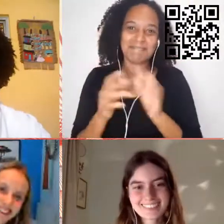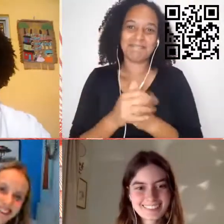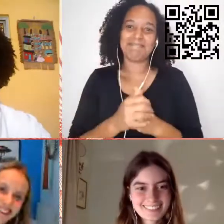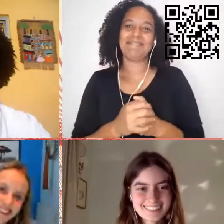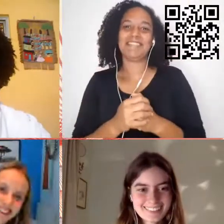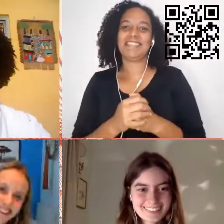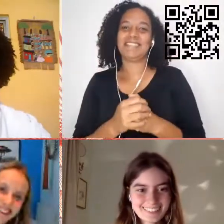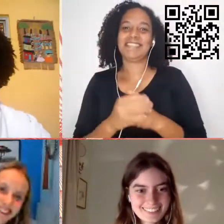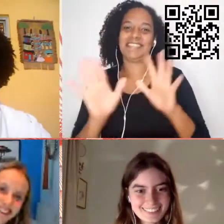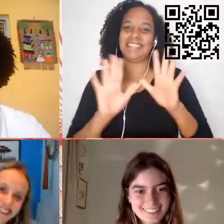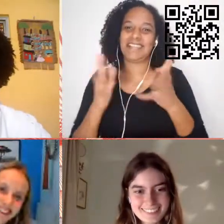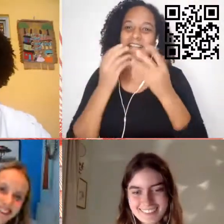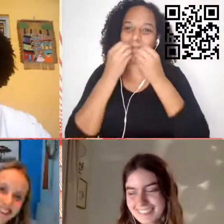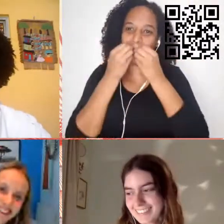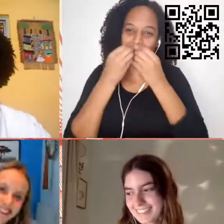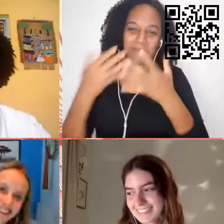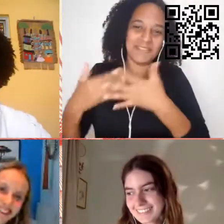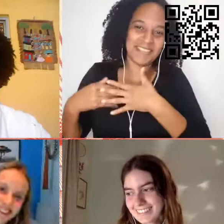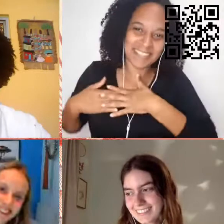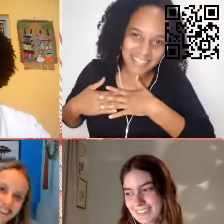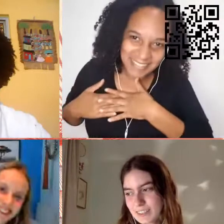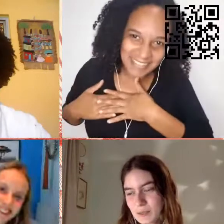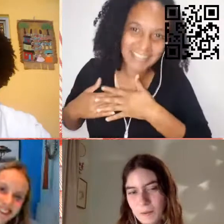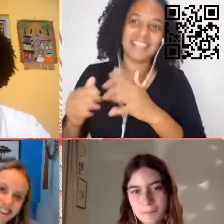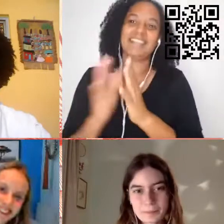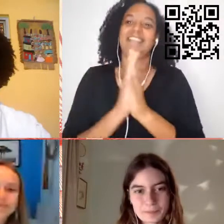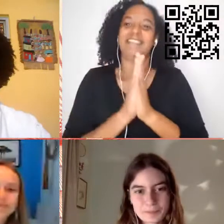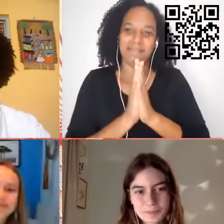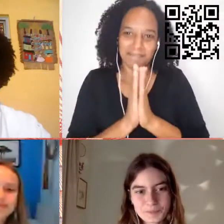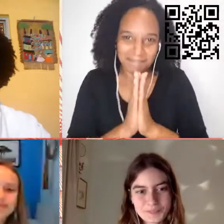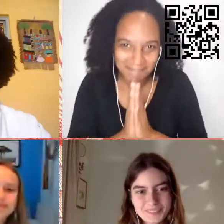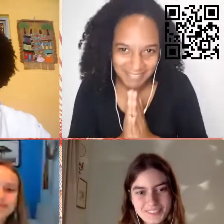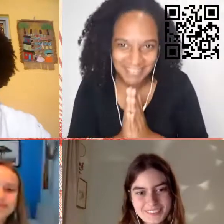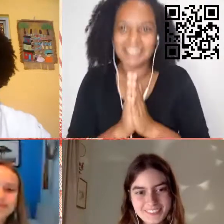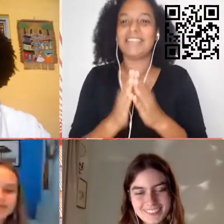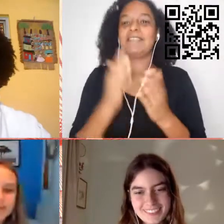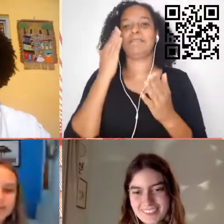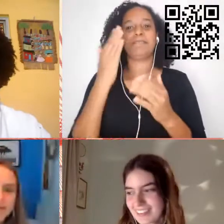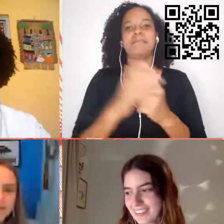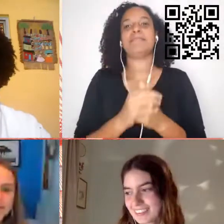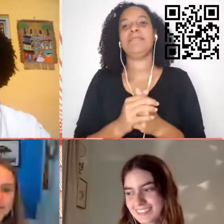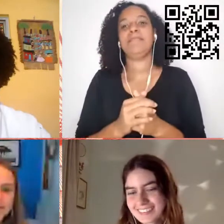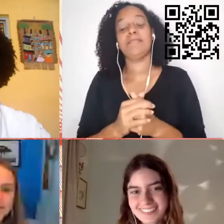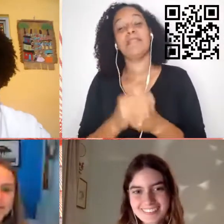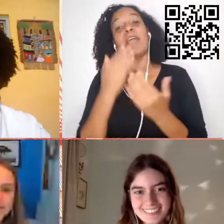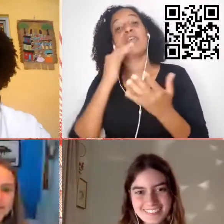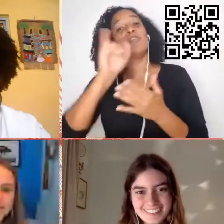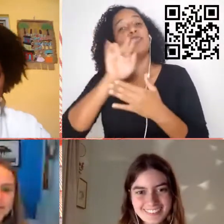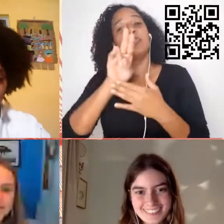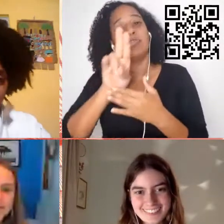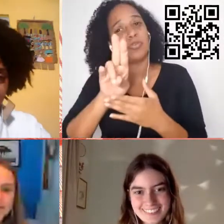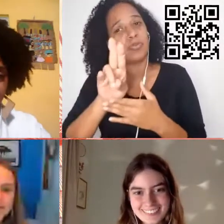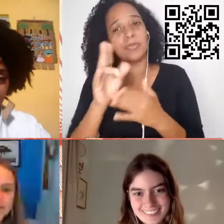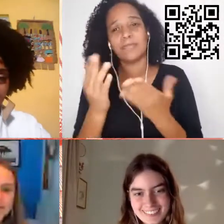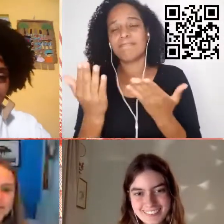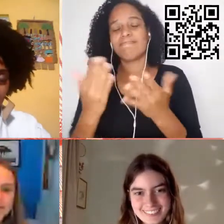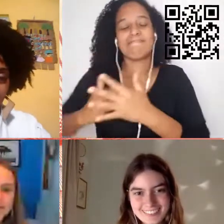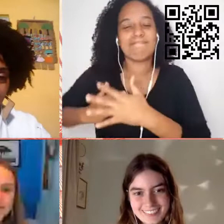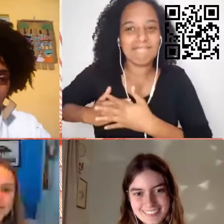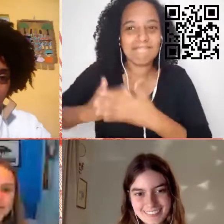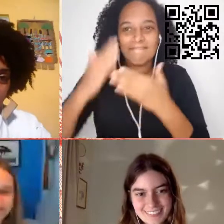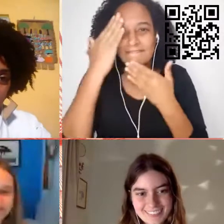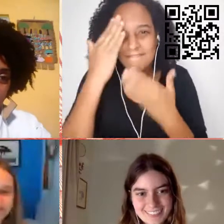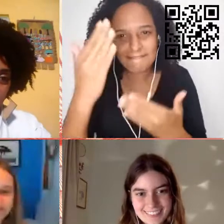uma generosidade incrível. Muito obrigada, Dani. E, por fim, Ju, querida, muito obrigada pela